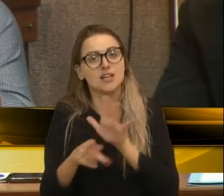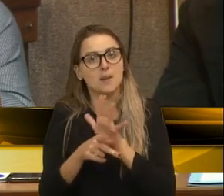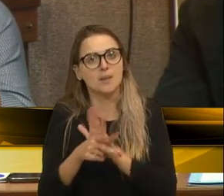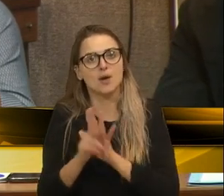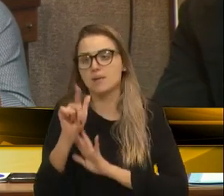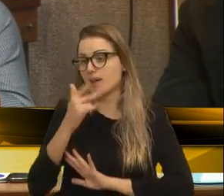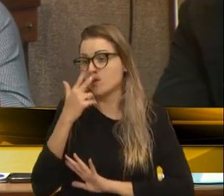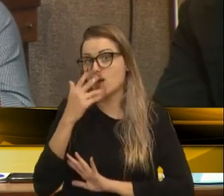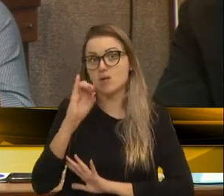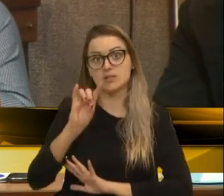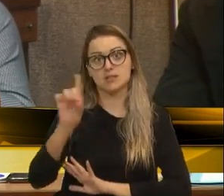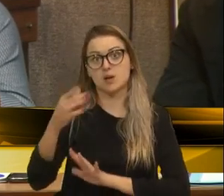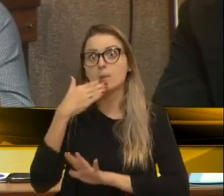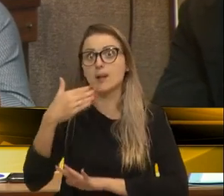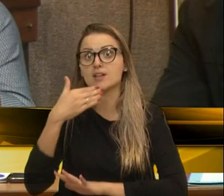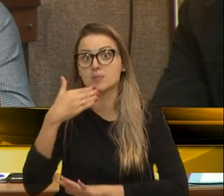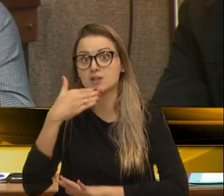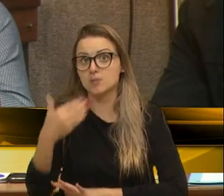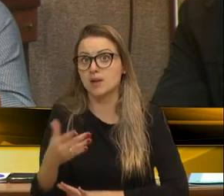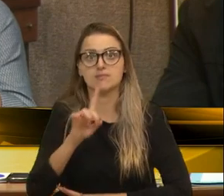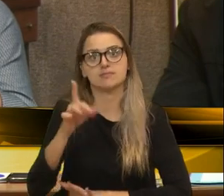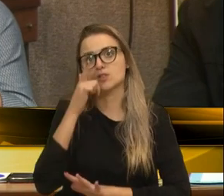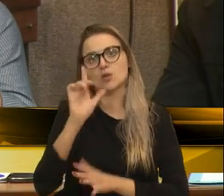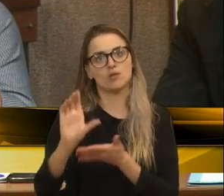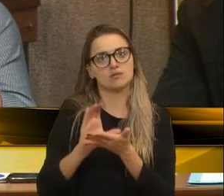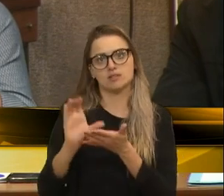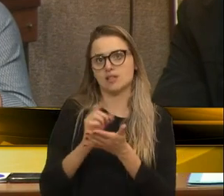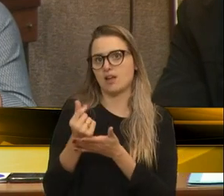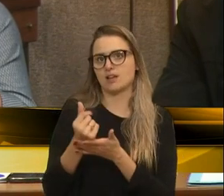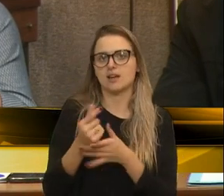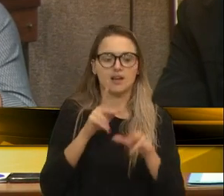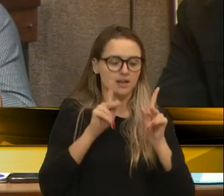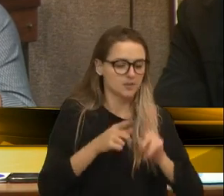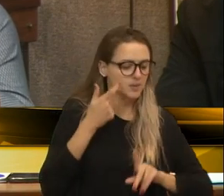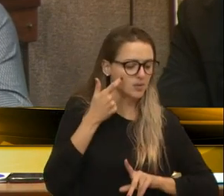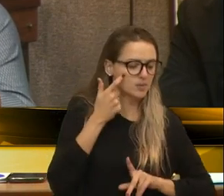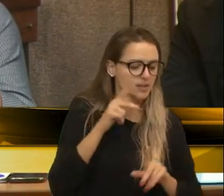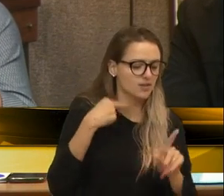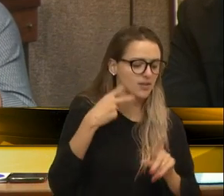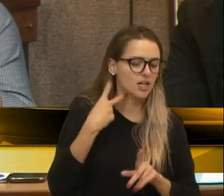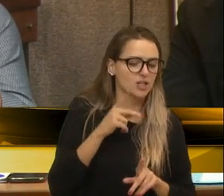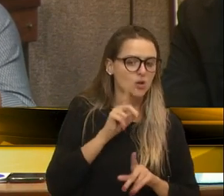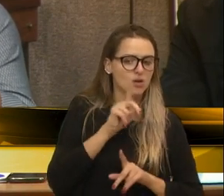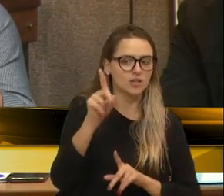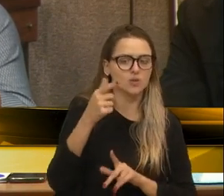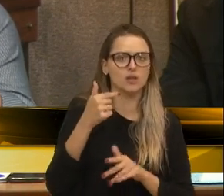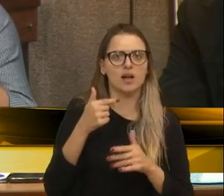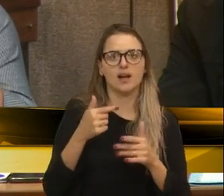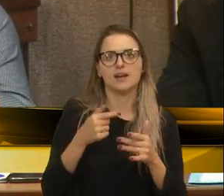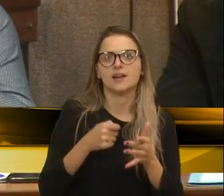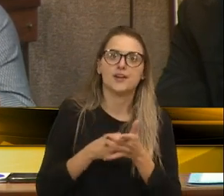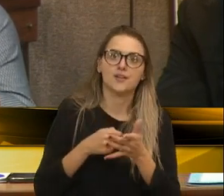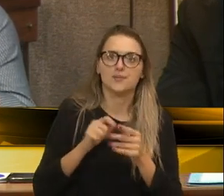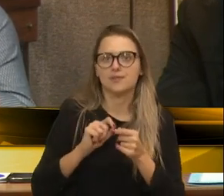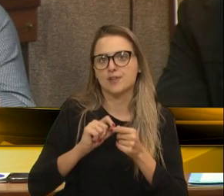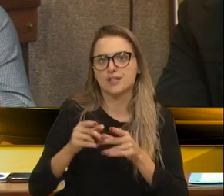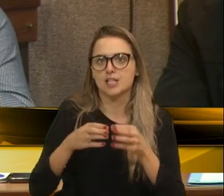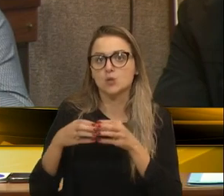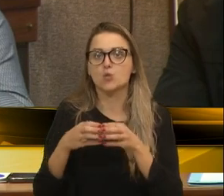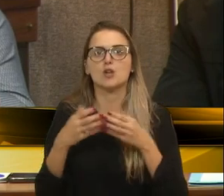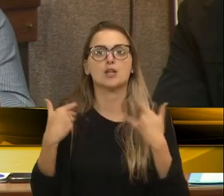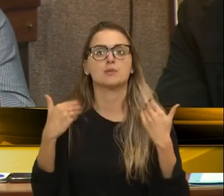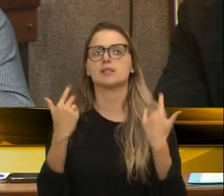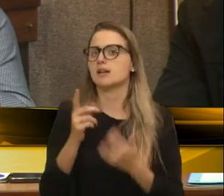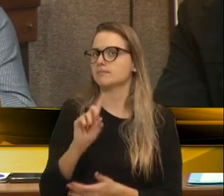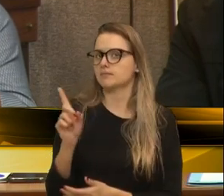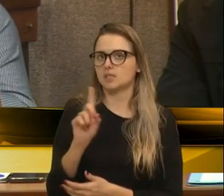vezes a população pensa, os vereadores estão indo passear, fazer turismo. Não. Eu sempre defendi e defendo